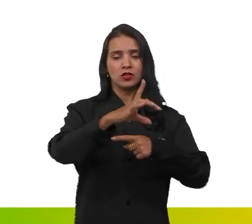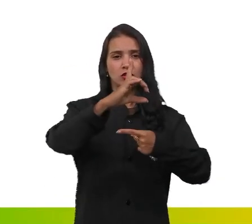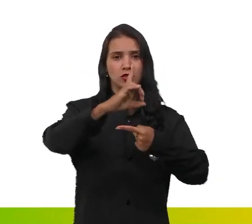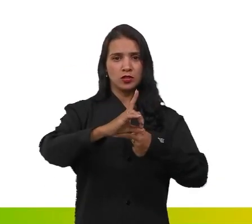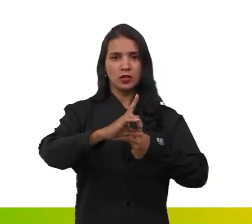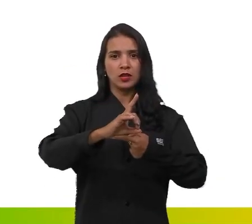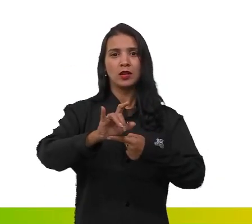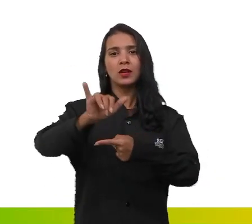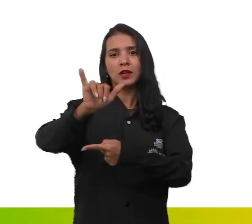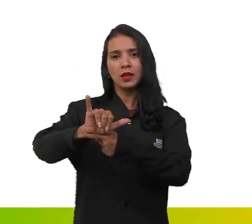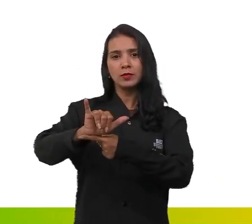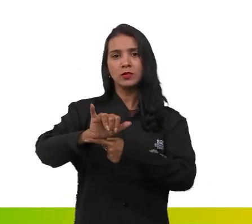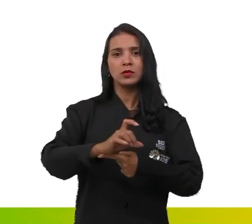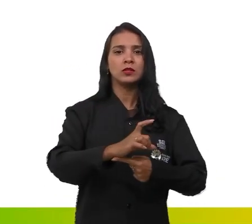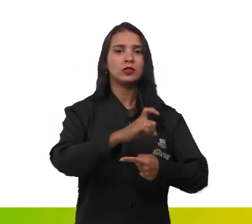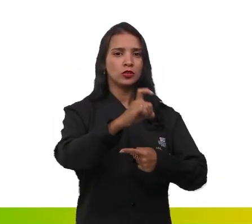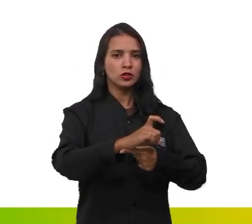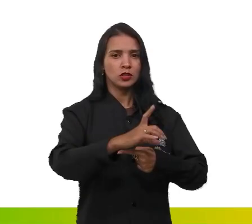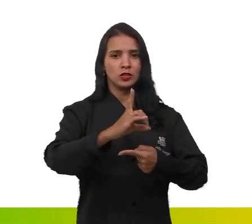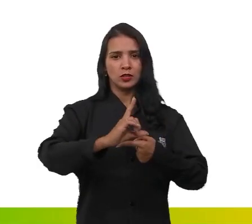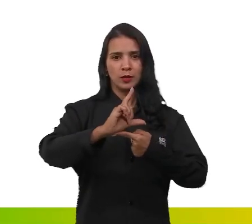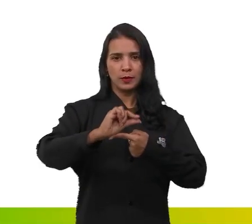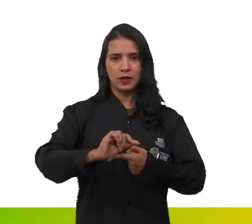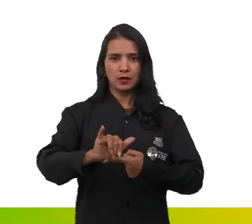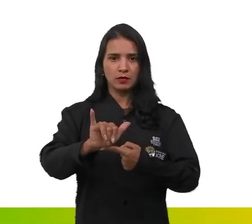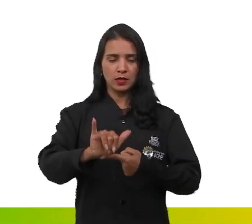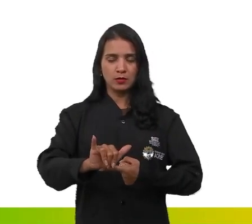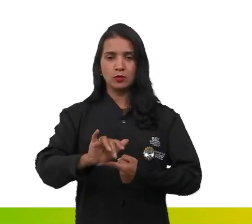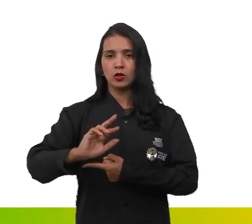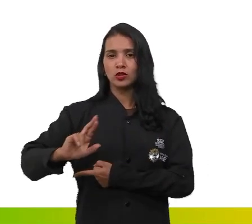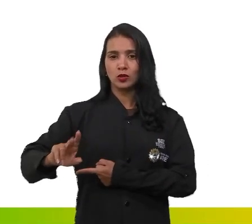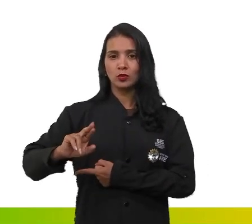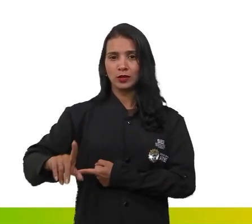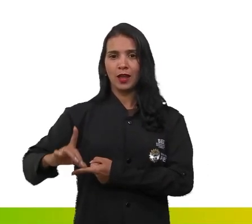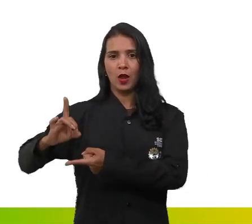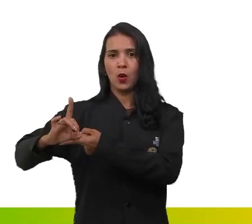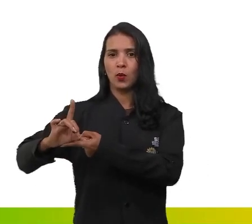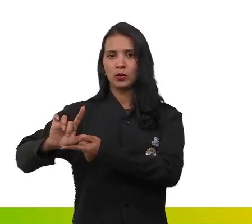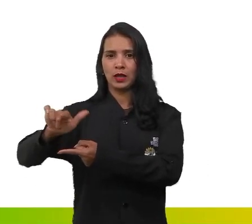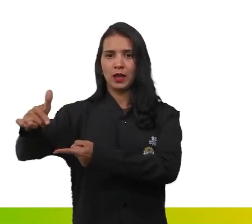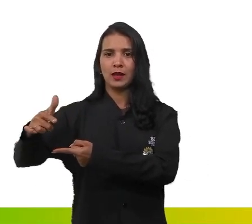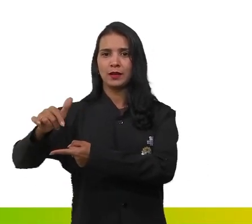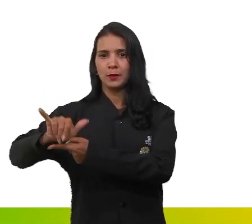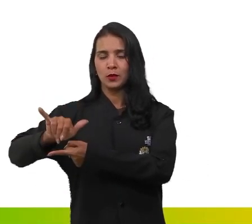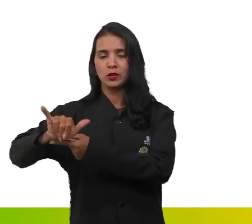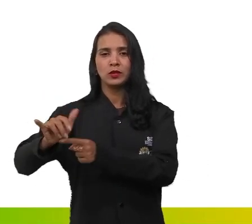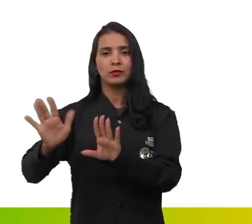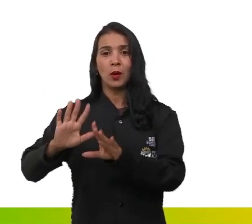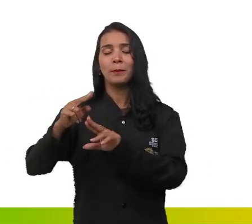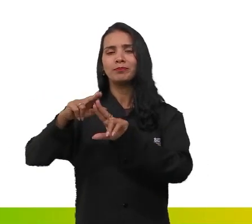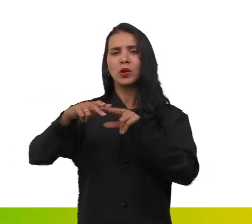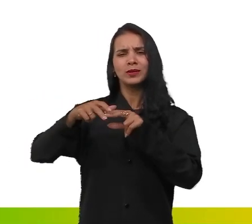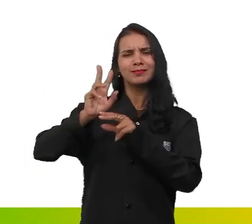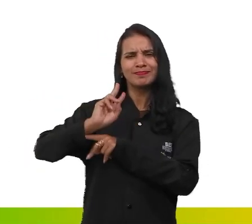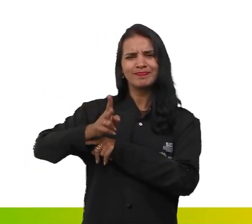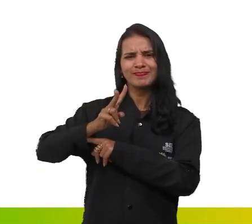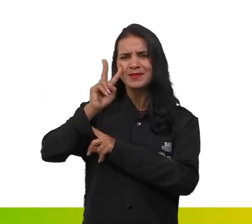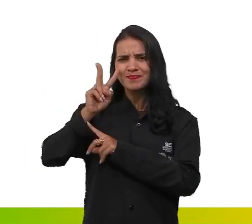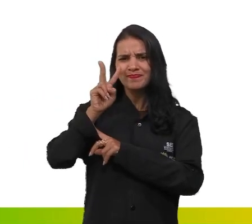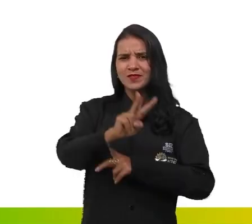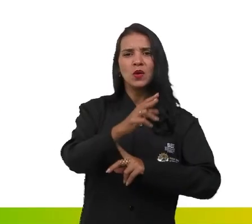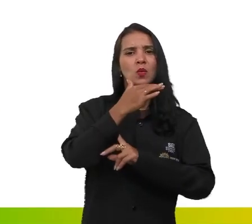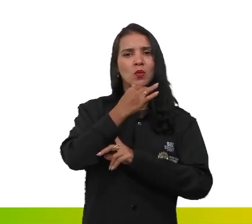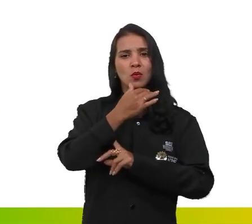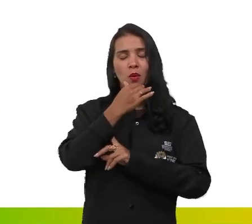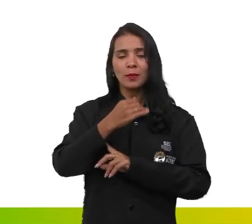homem daltônico é XDzinho e Y, tá certo? Então, é por isso que eles são mais frequentes em homens. E o